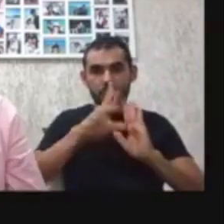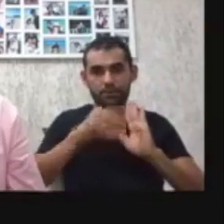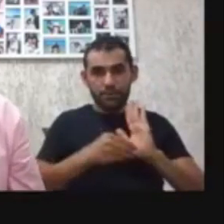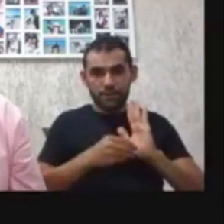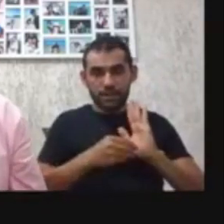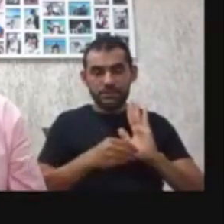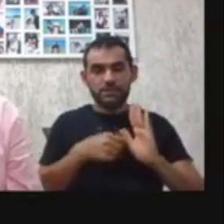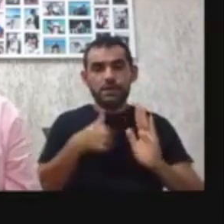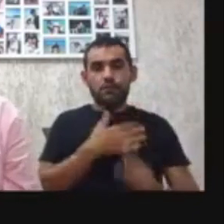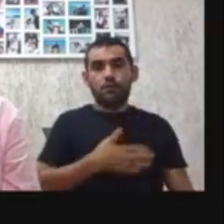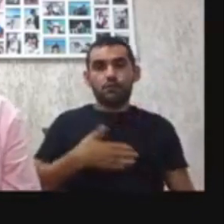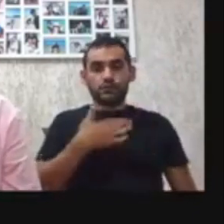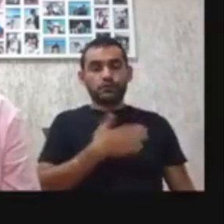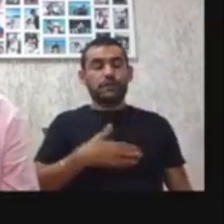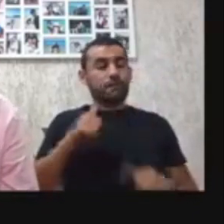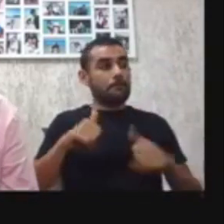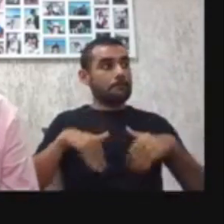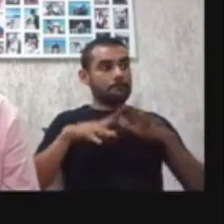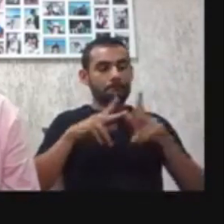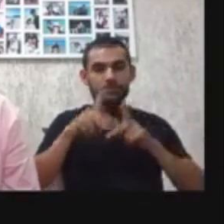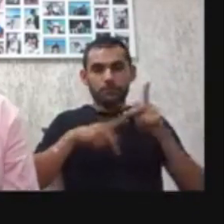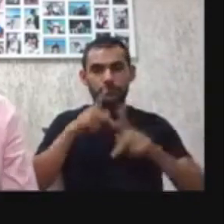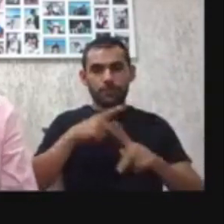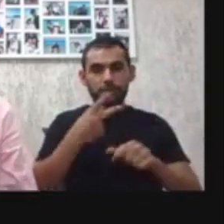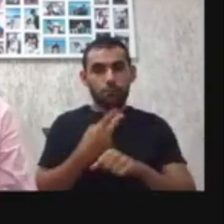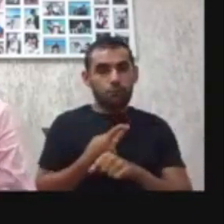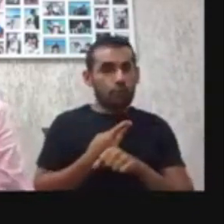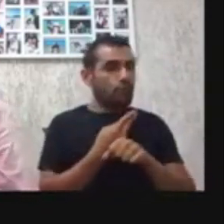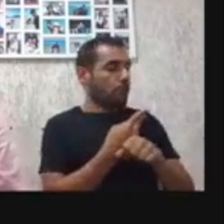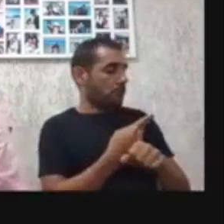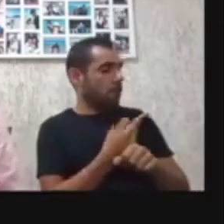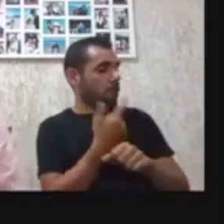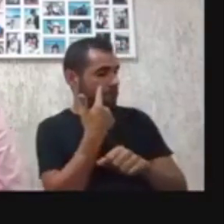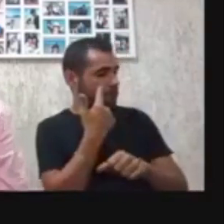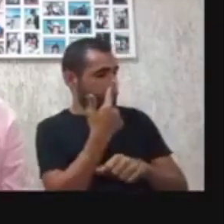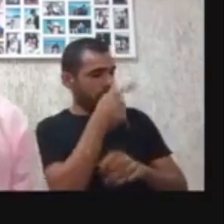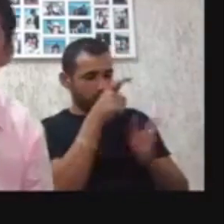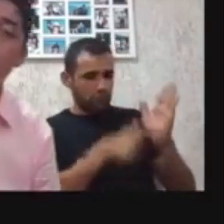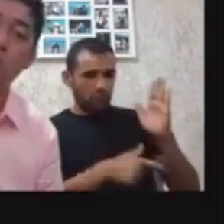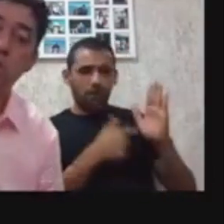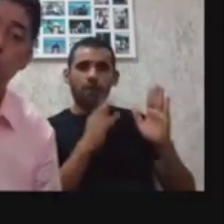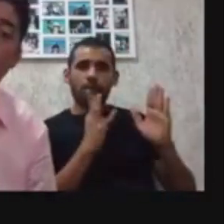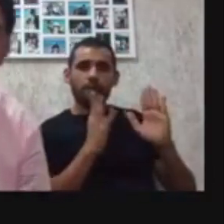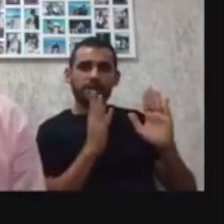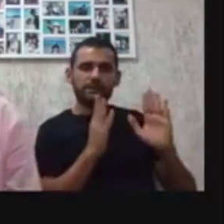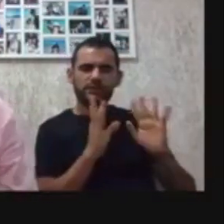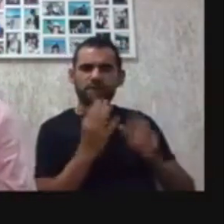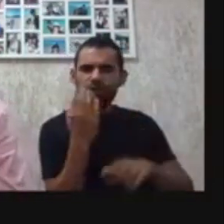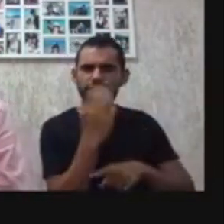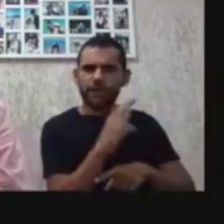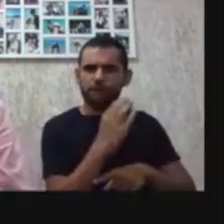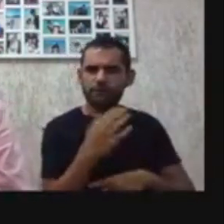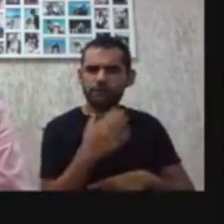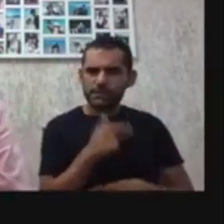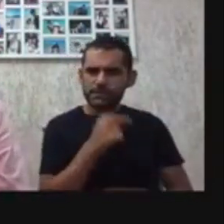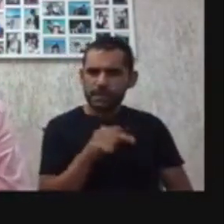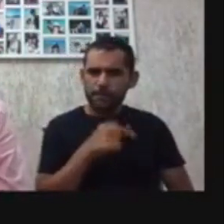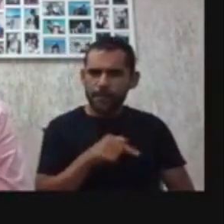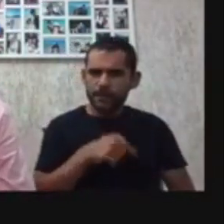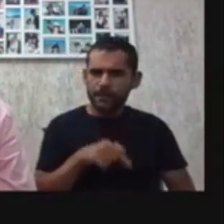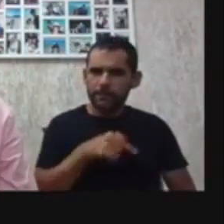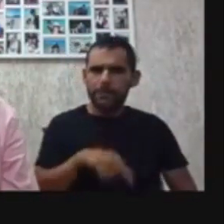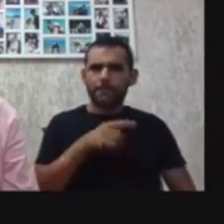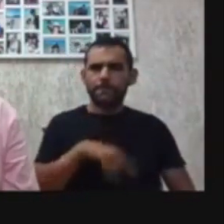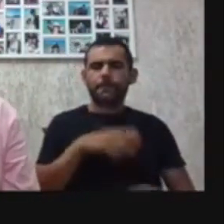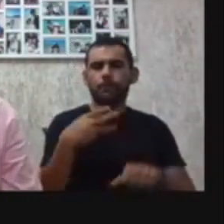abordadas. Eu gostaria muito que a população procurasse conhecer. Nós iremos publicar vários posts durante toda a semana, mandar nos